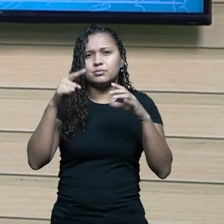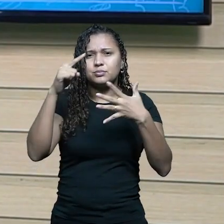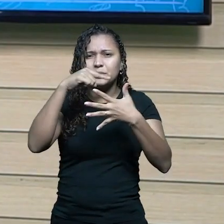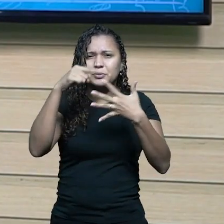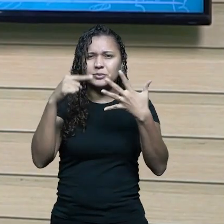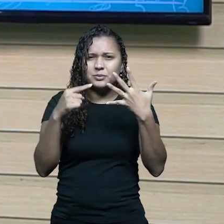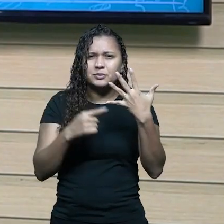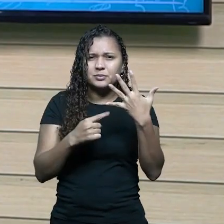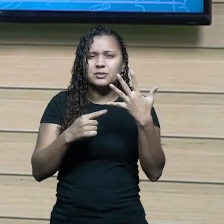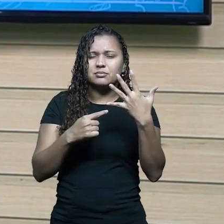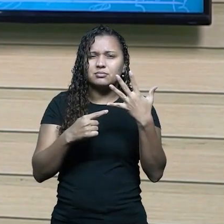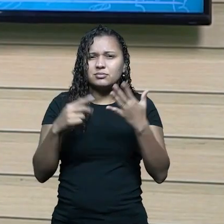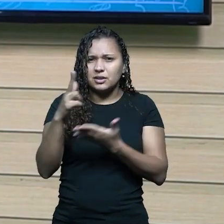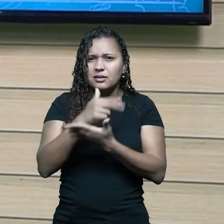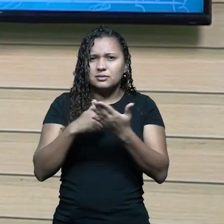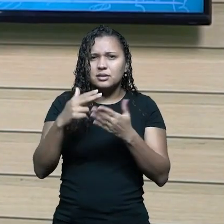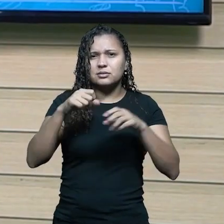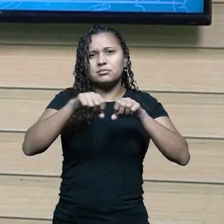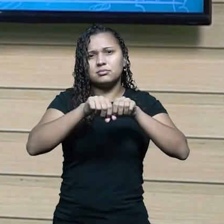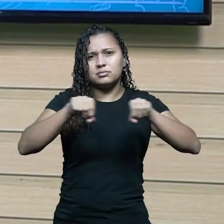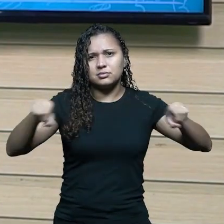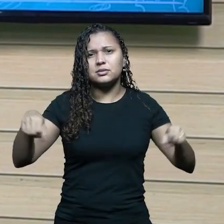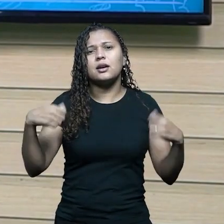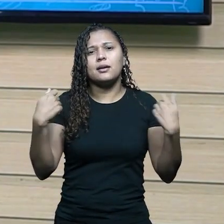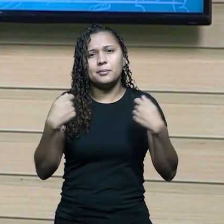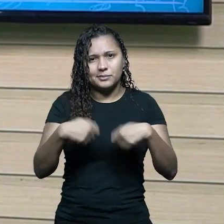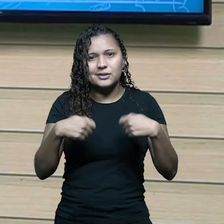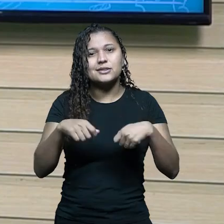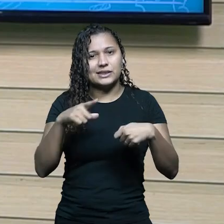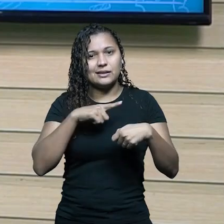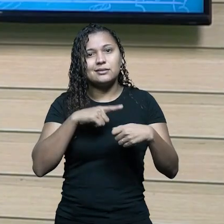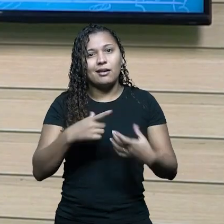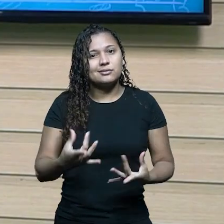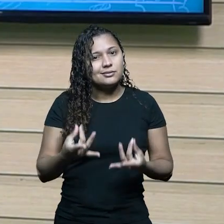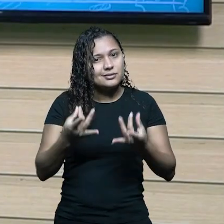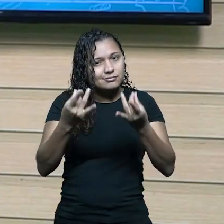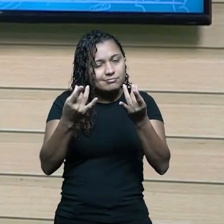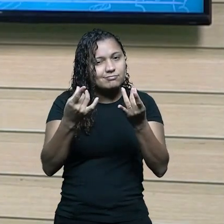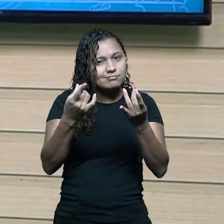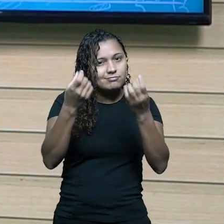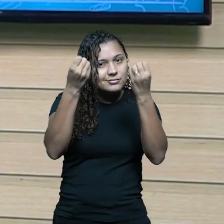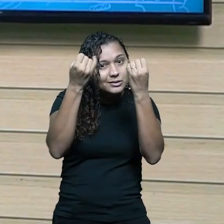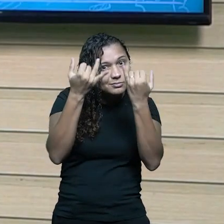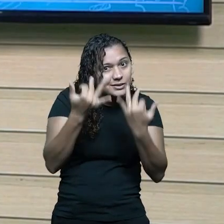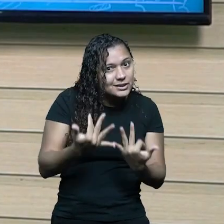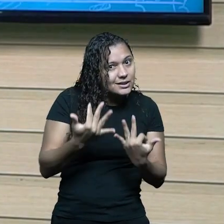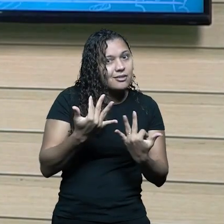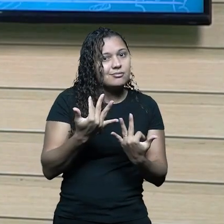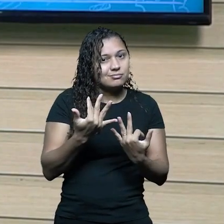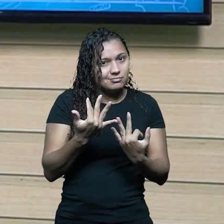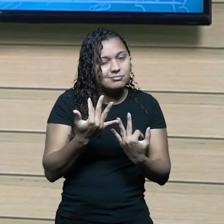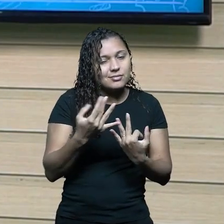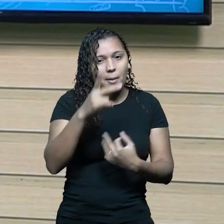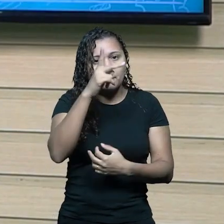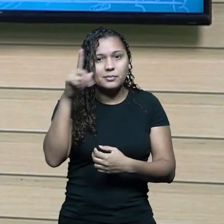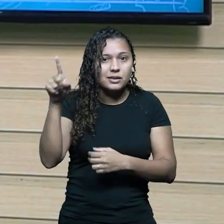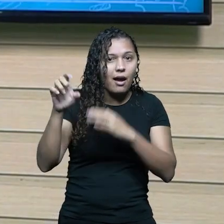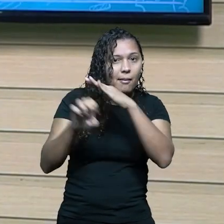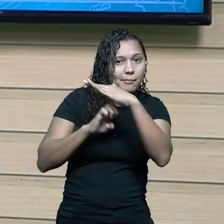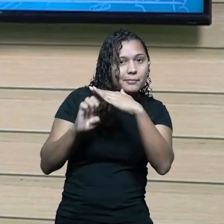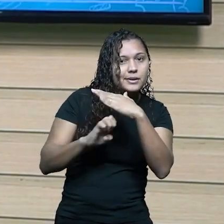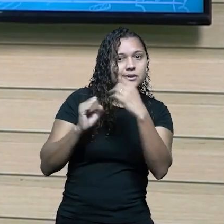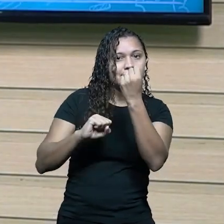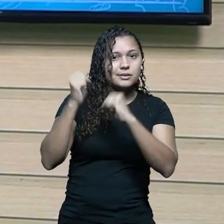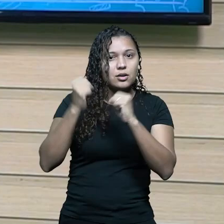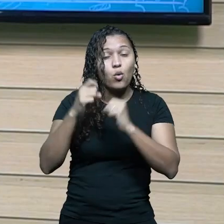a estes elementos que fazem parte também do desenho de tubulação, também terão que estar descritos, inclusive o